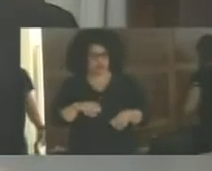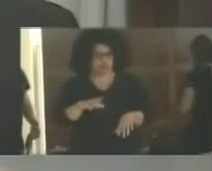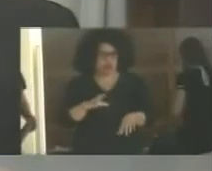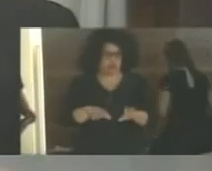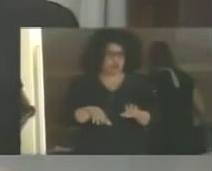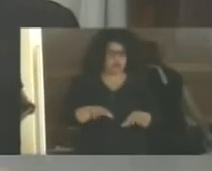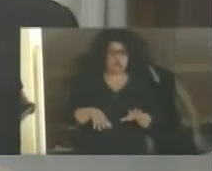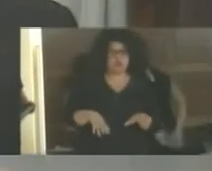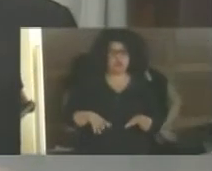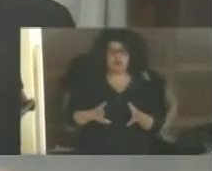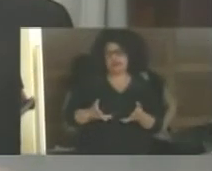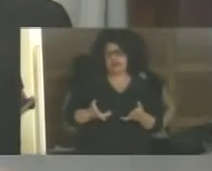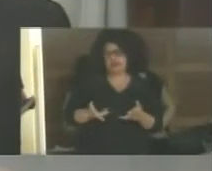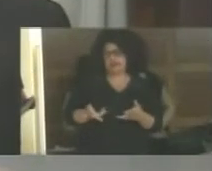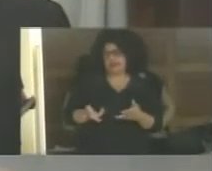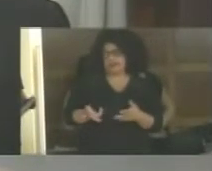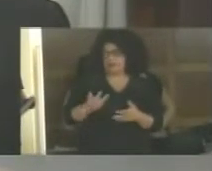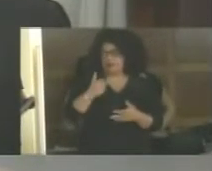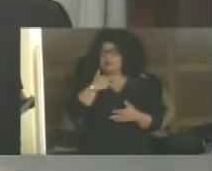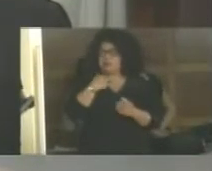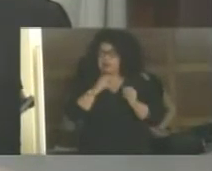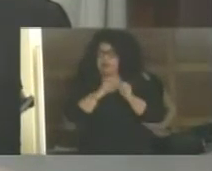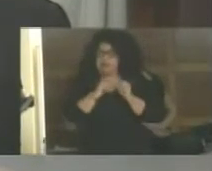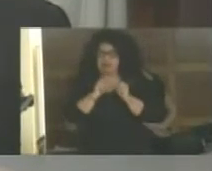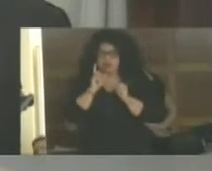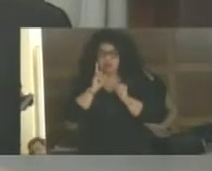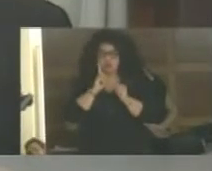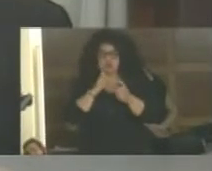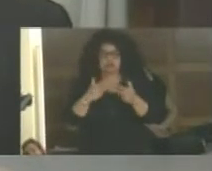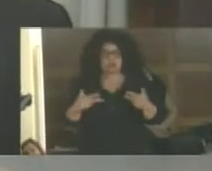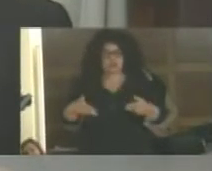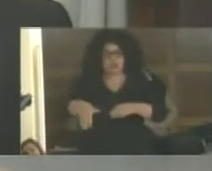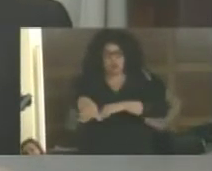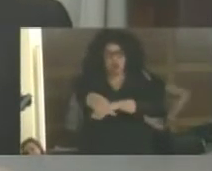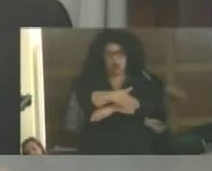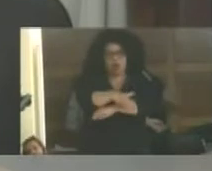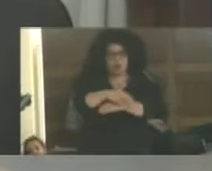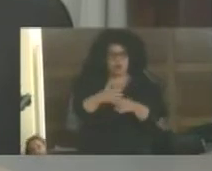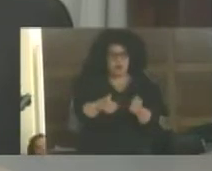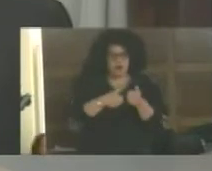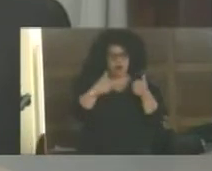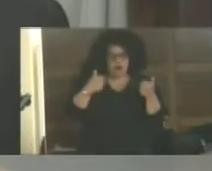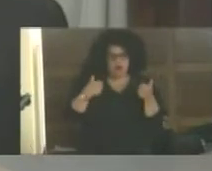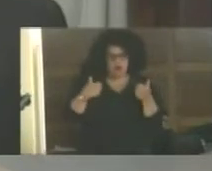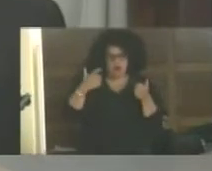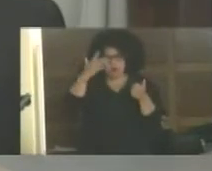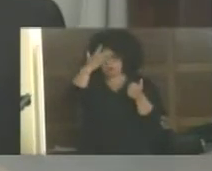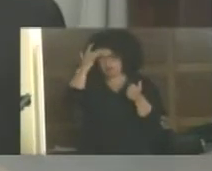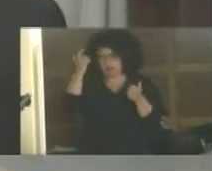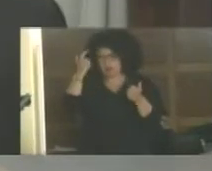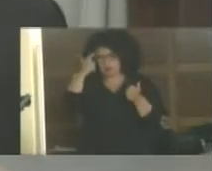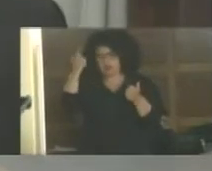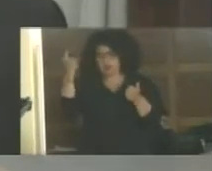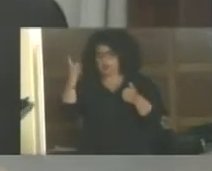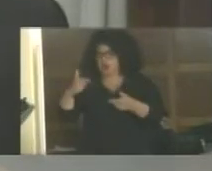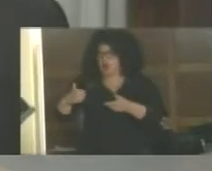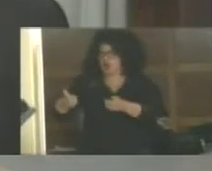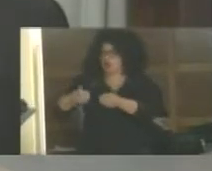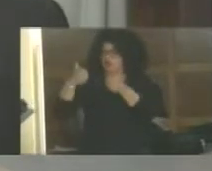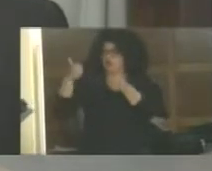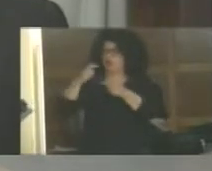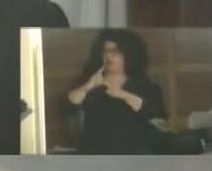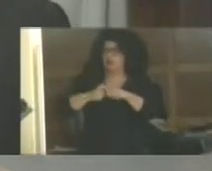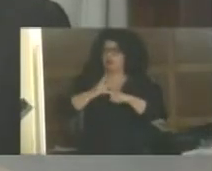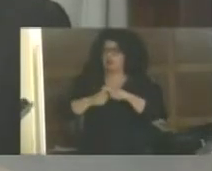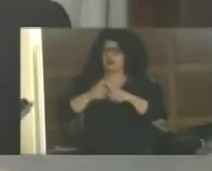nos afazeres do dia a dia, a sua rua recebe uma melhoria, a pessoa acha que aquela melhoria chegou ali só